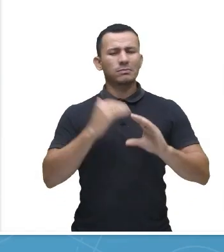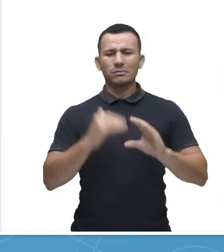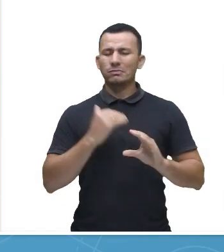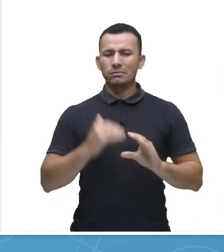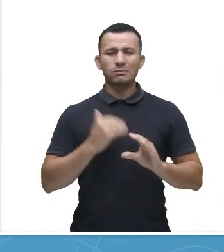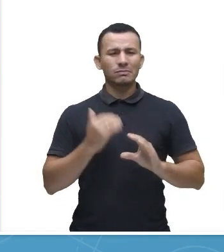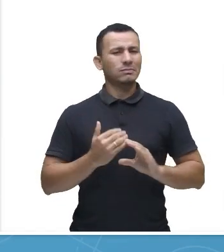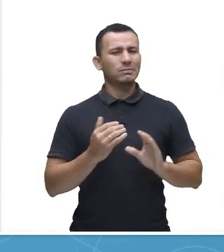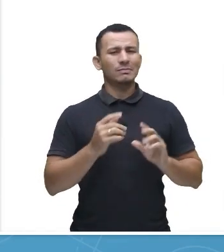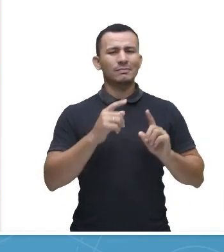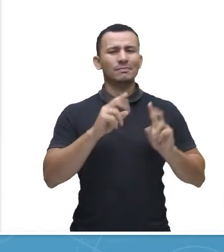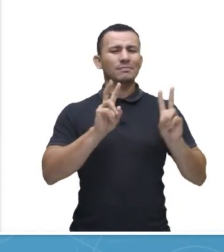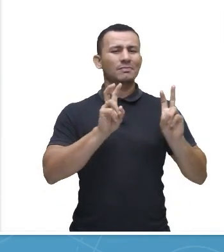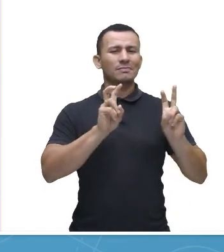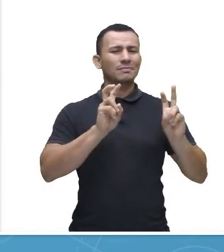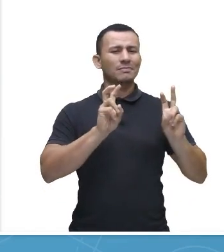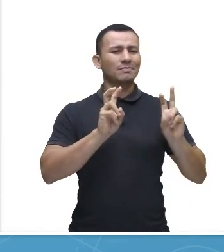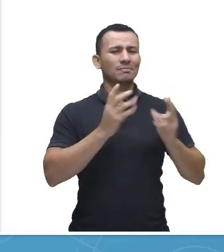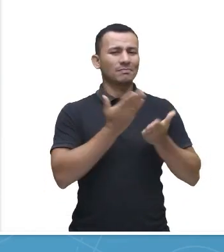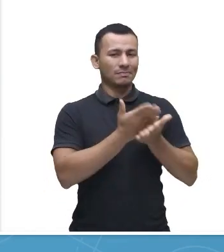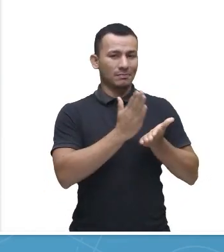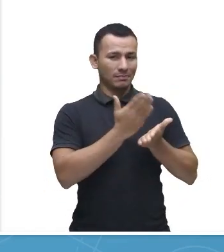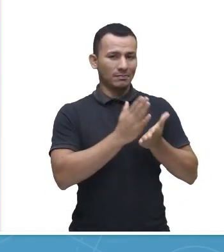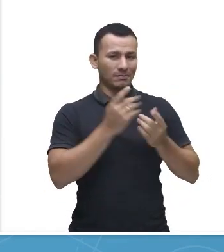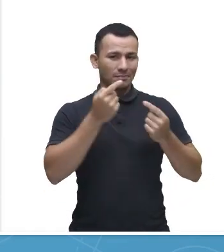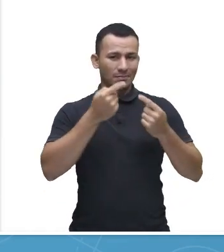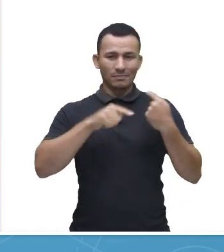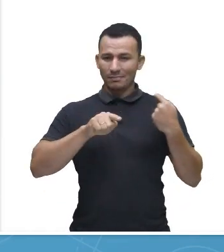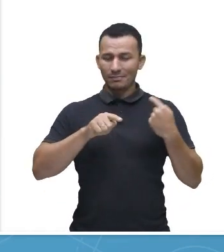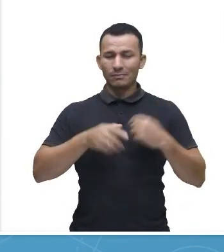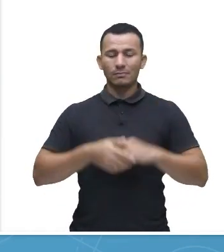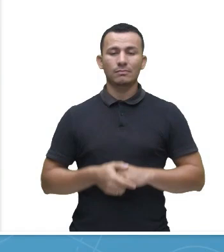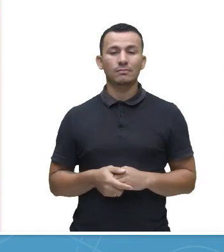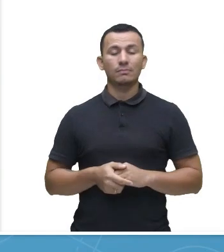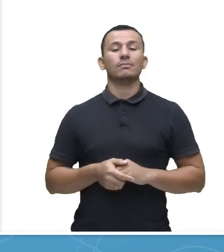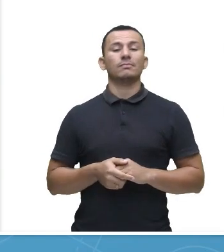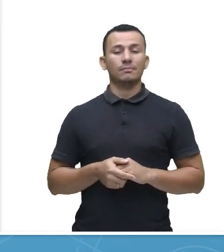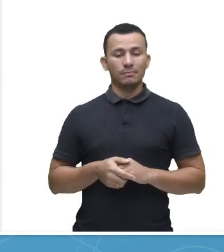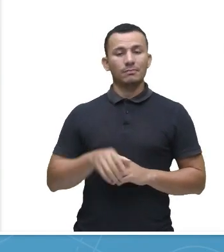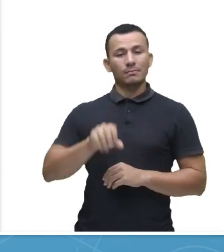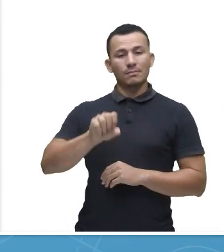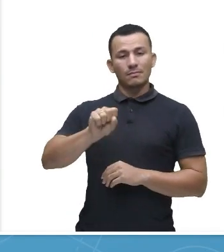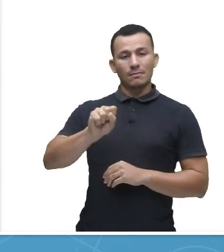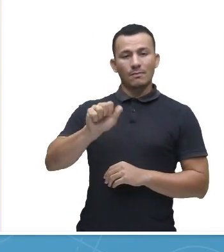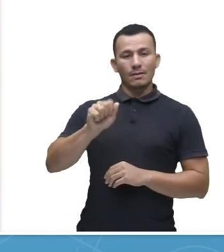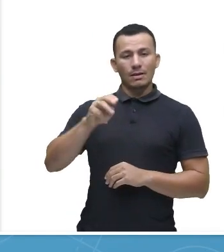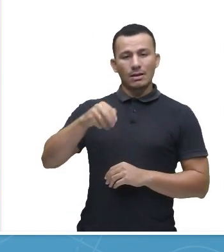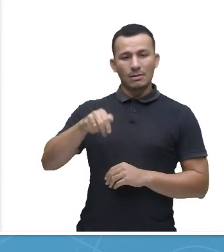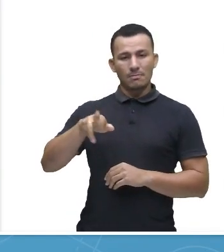que não tem nada a ver. Né? Agora sim, a Samara Vieira aqui respondeu a letra D.